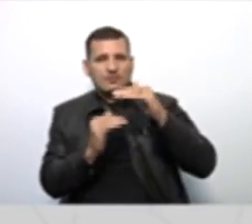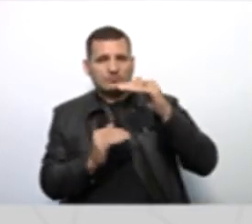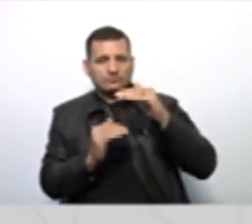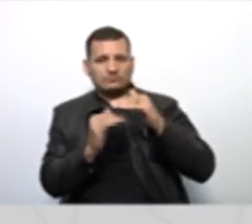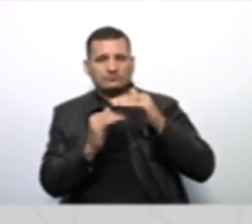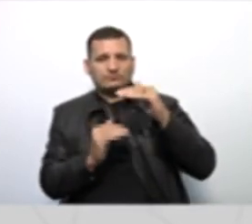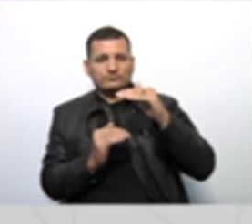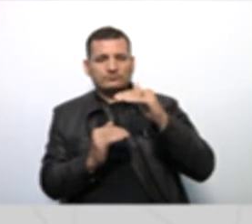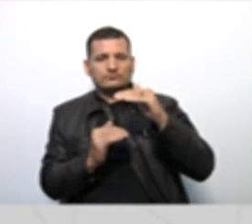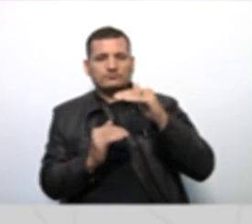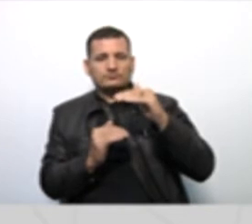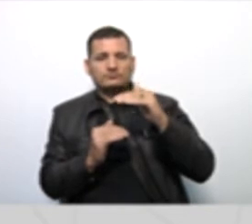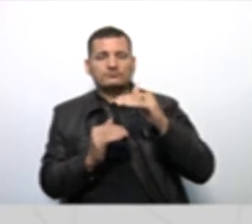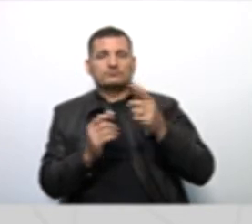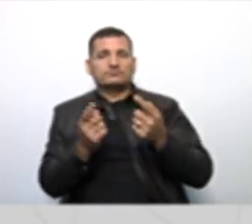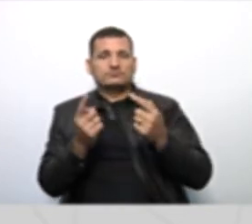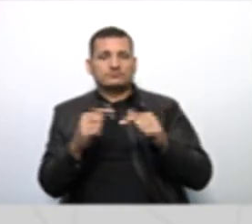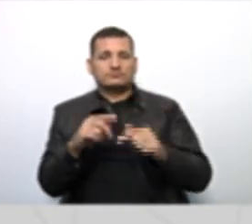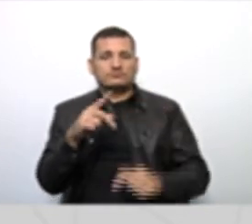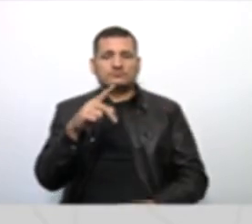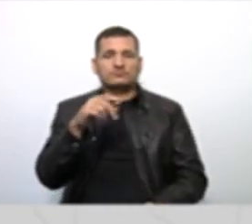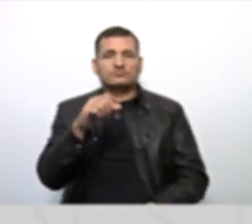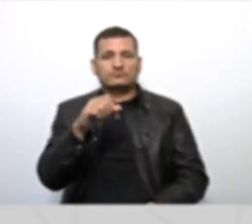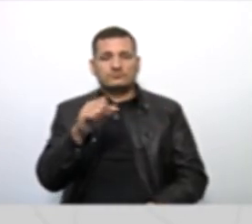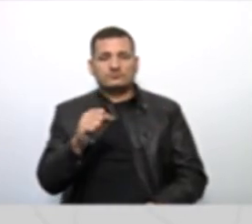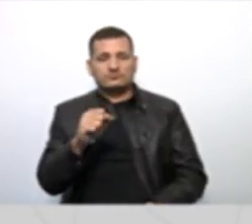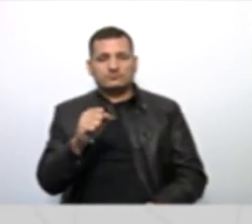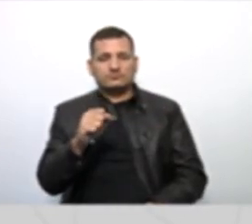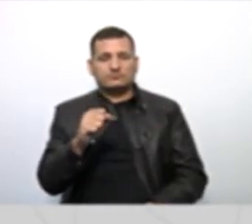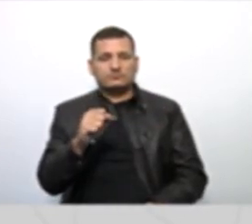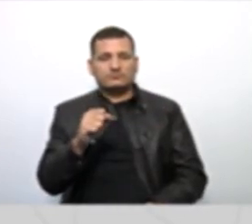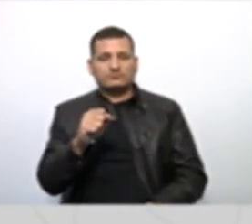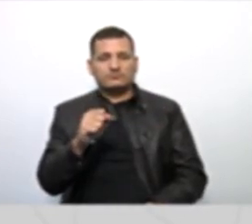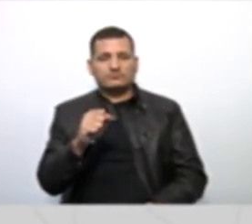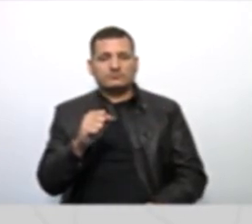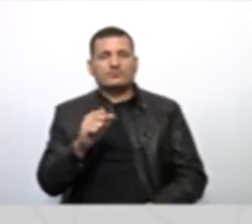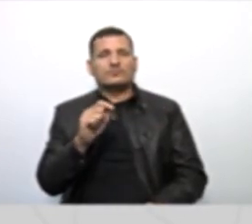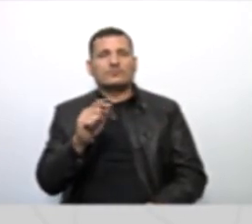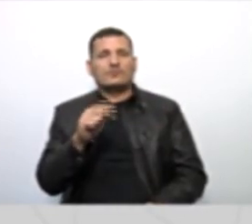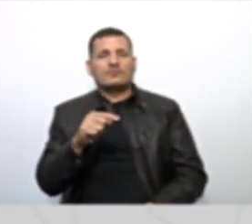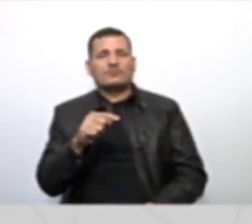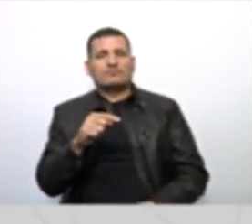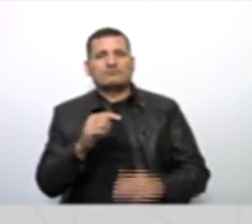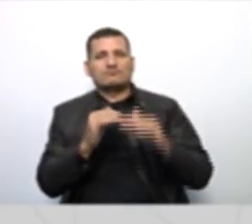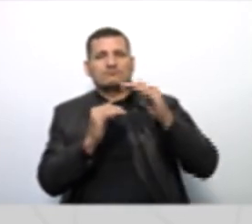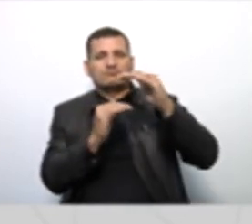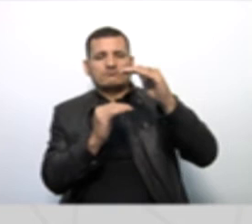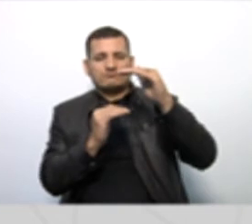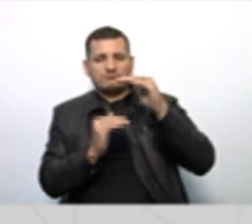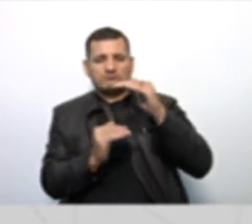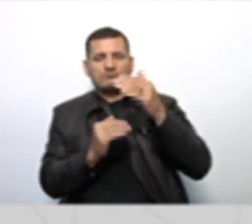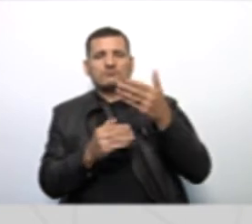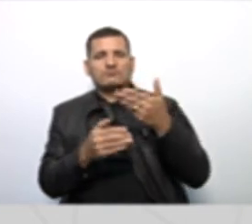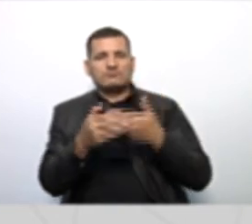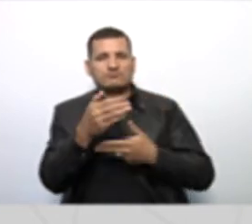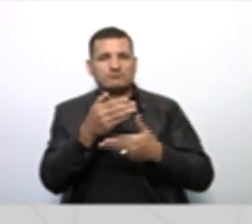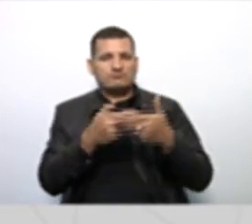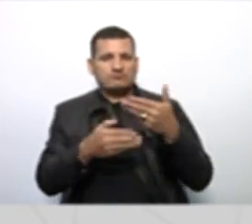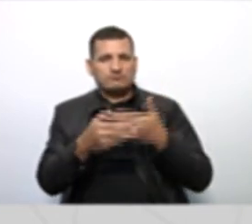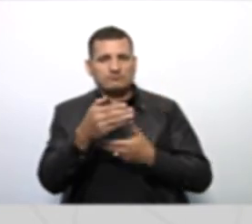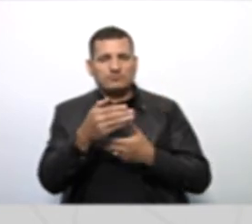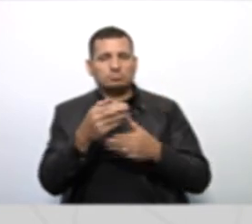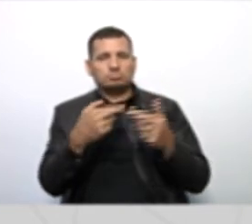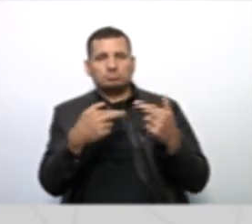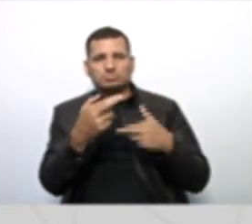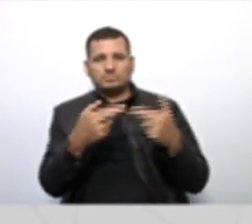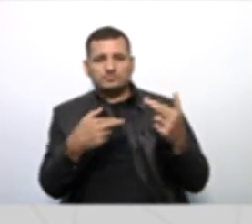pai. E esse aqui é a relação referente ao pai. Então, o Size Eurídice,